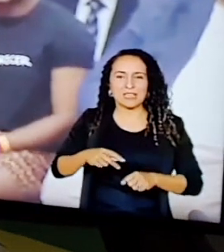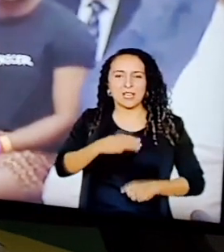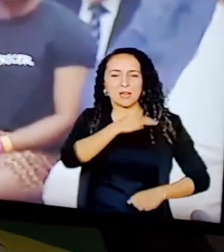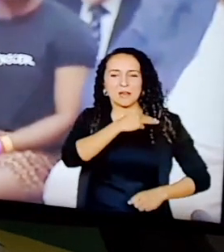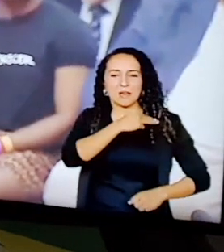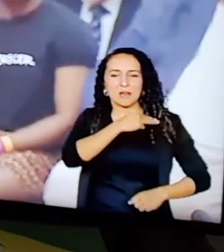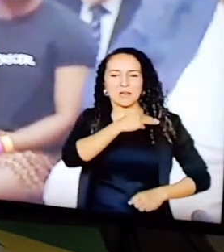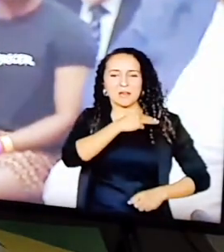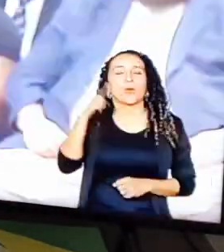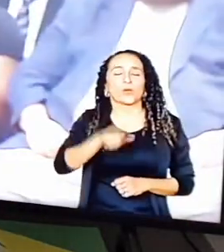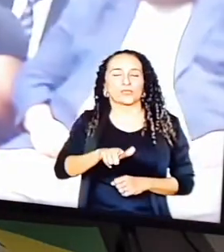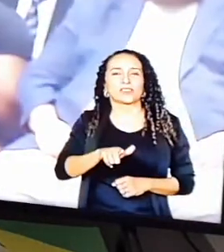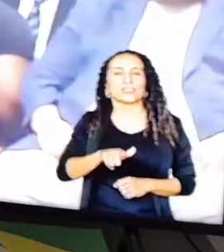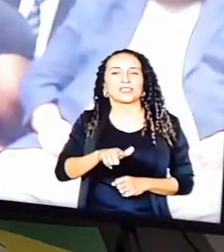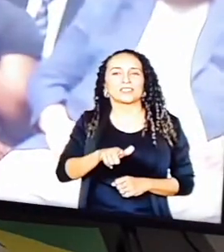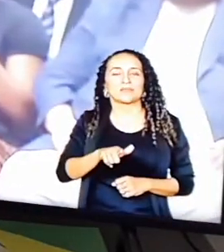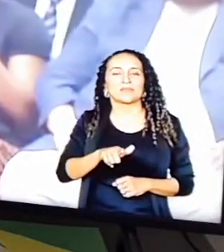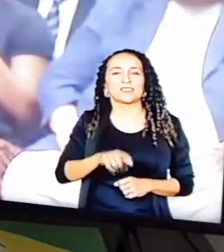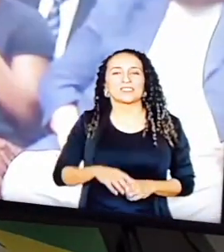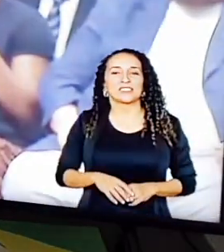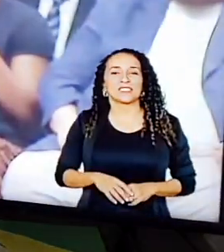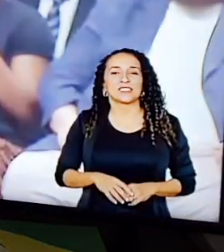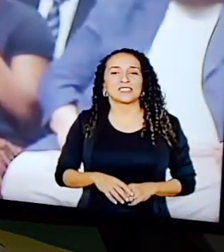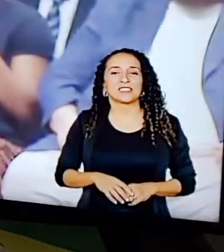Comunista. Vou colocar de novo. Colocar.